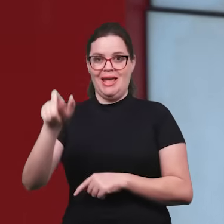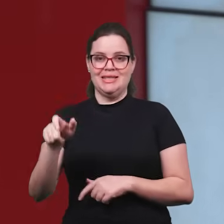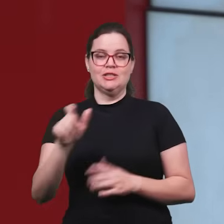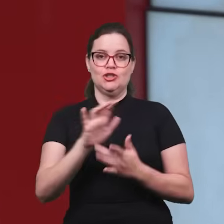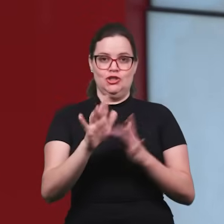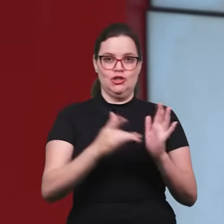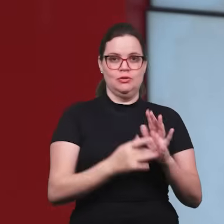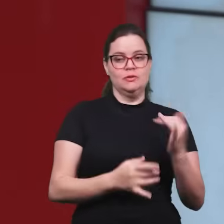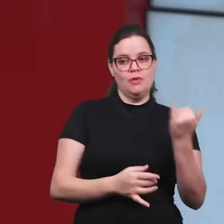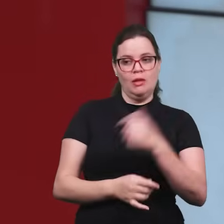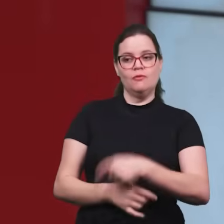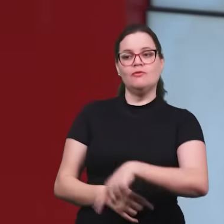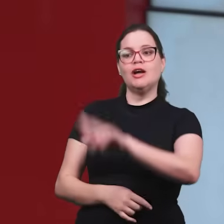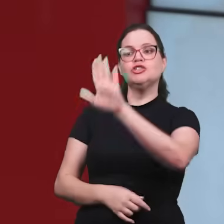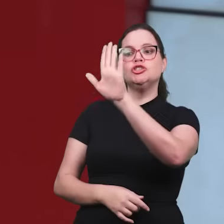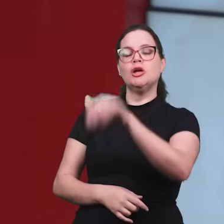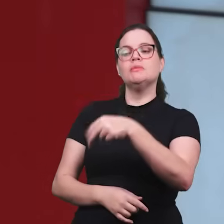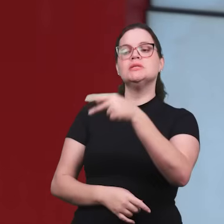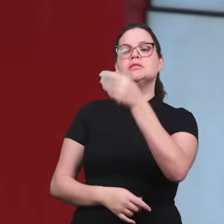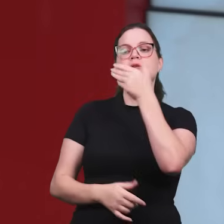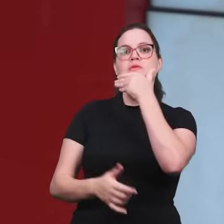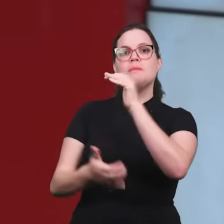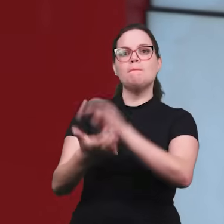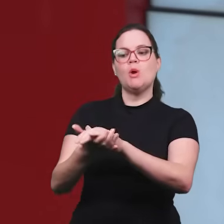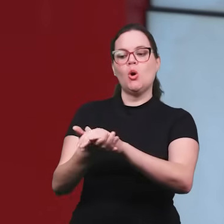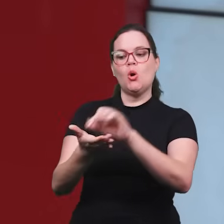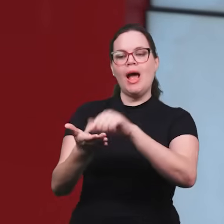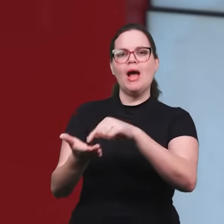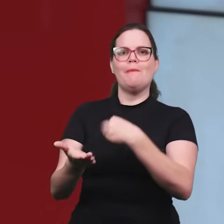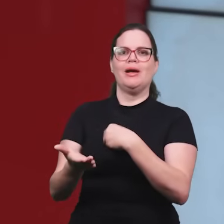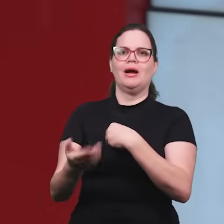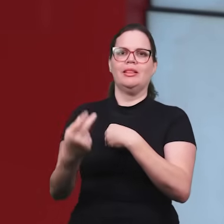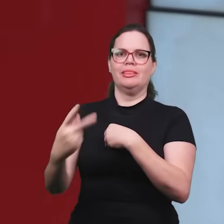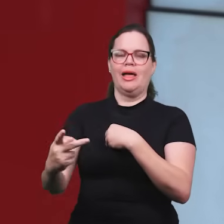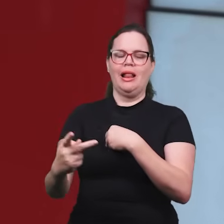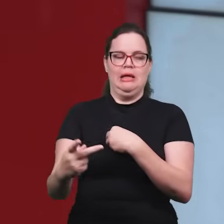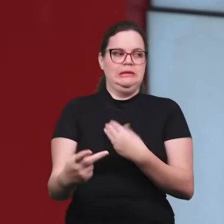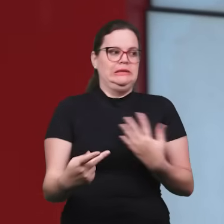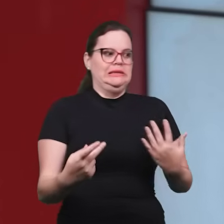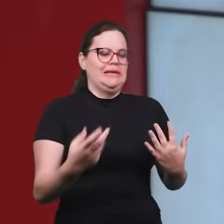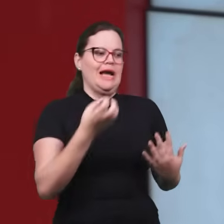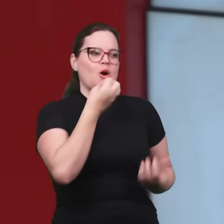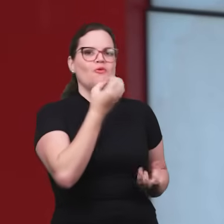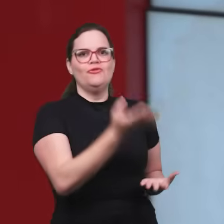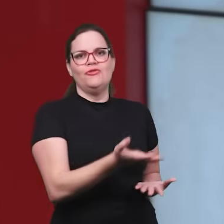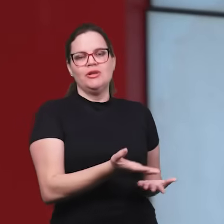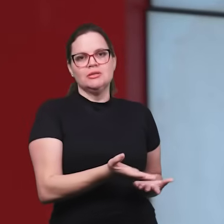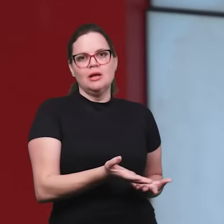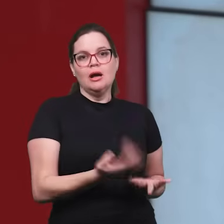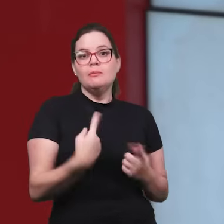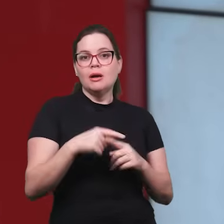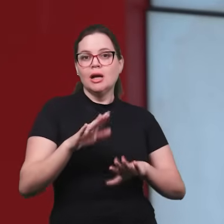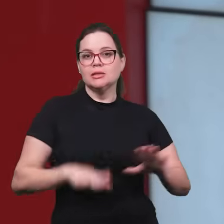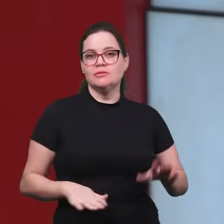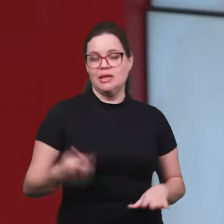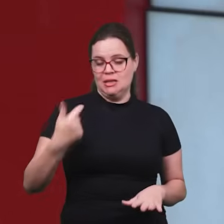diante do pecado dela. Então chega um momento em que nós nos deparamos com a nossa condição humana, com o nosso